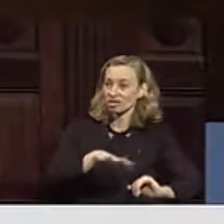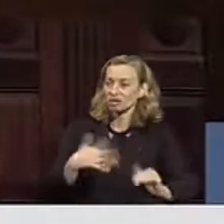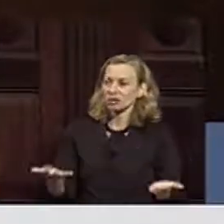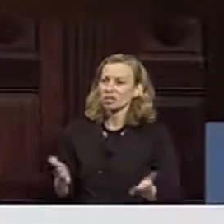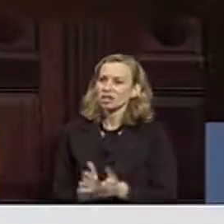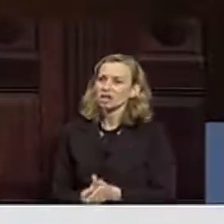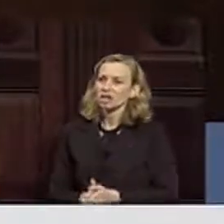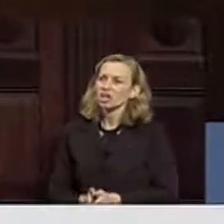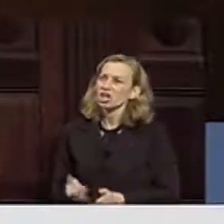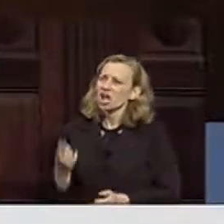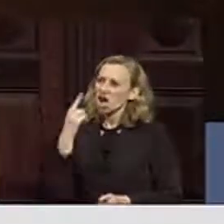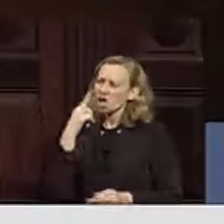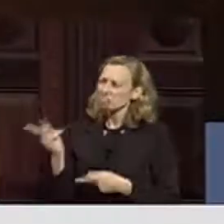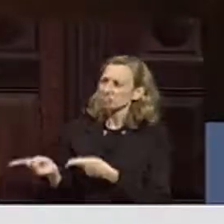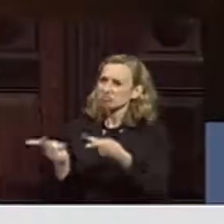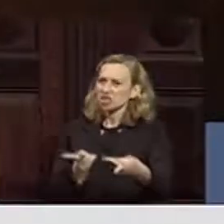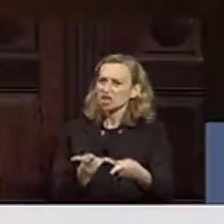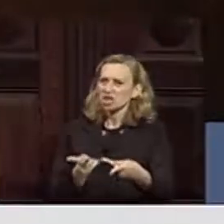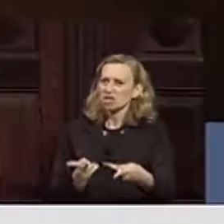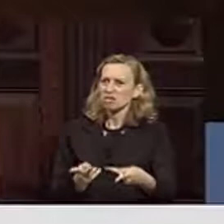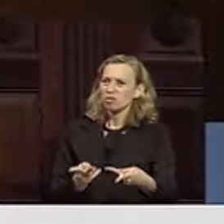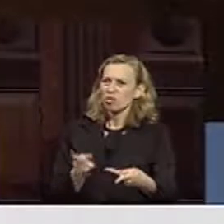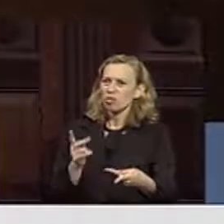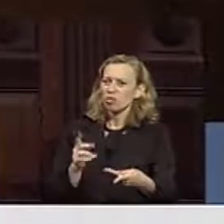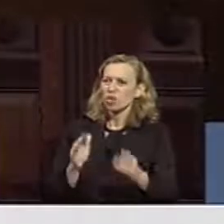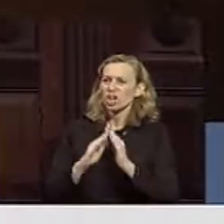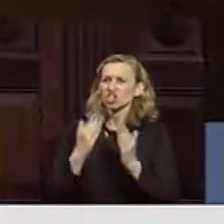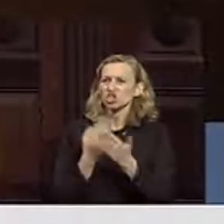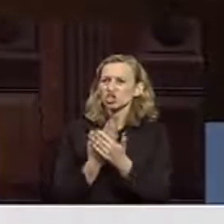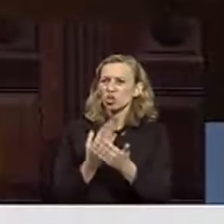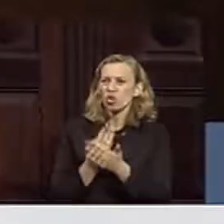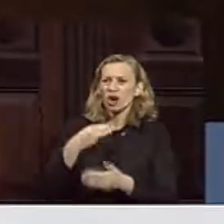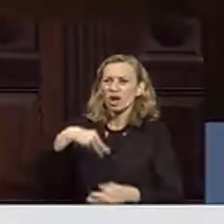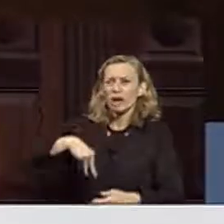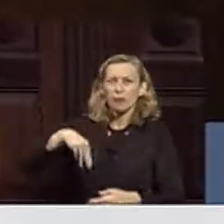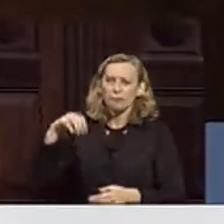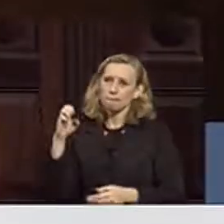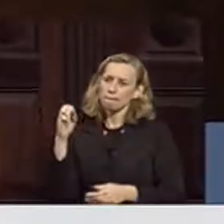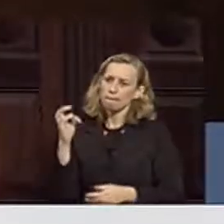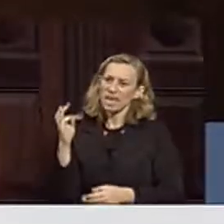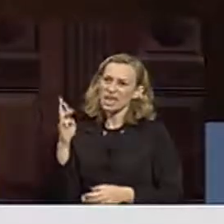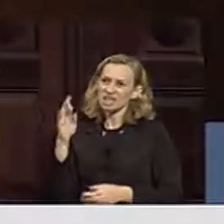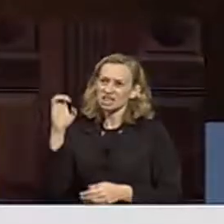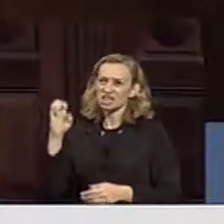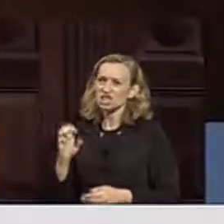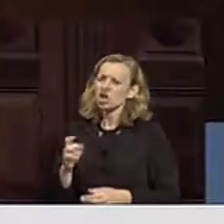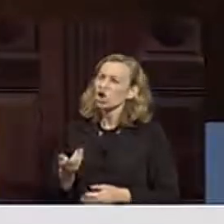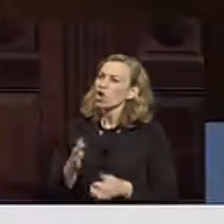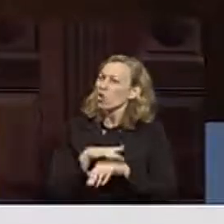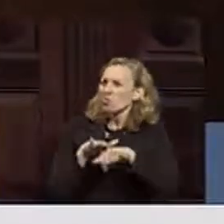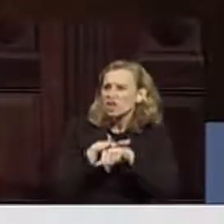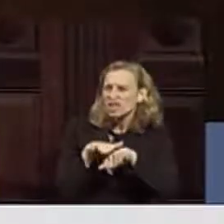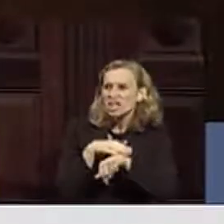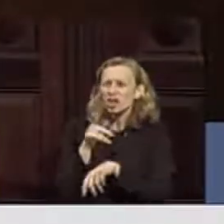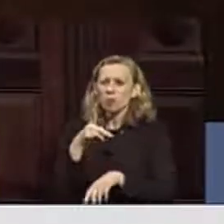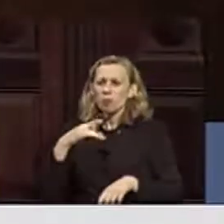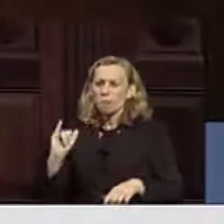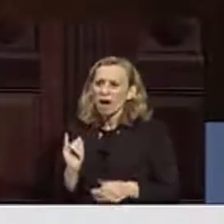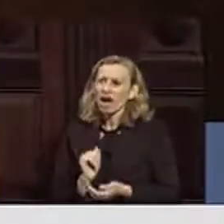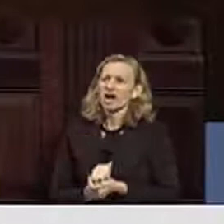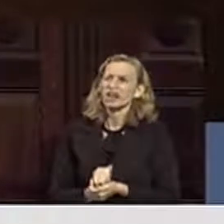o Colégio Altivo César, visitei o Mestre Fininha, conversei com pais do Alberto